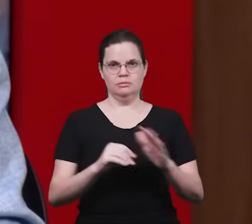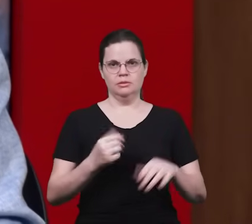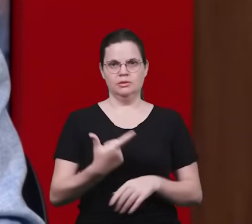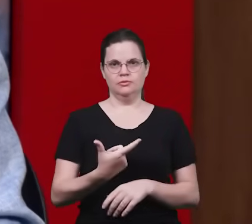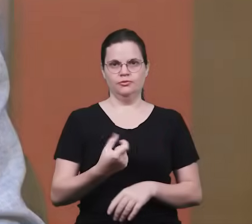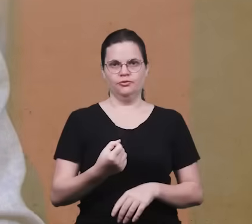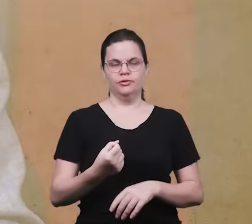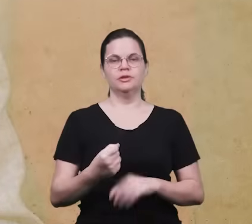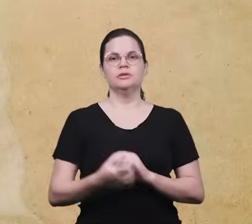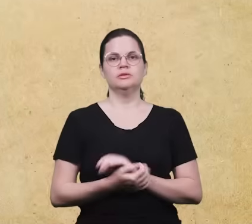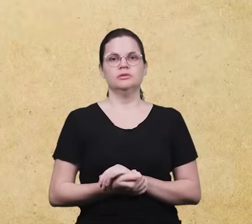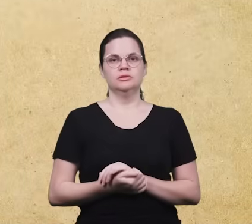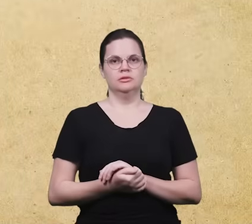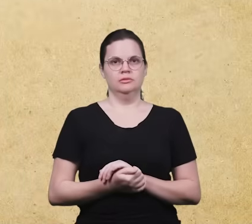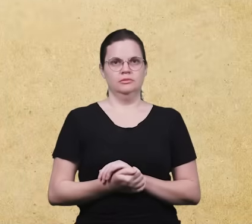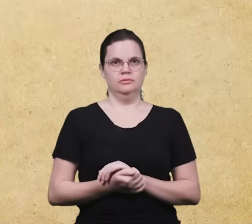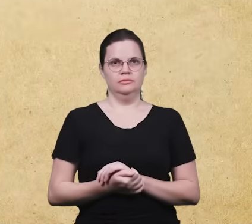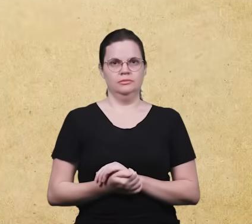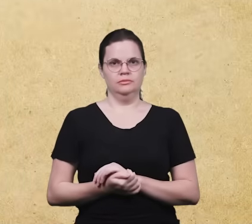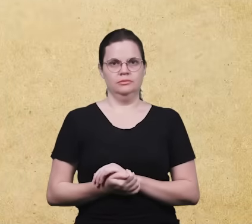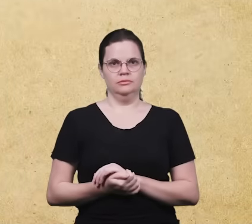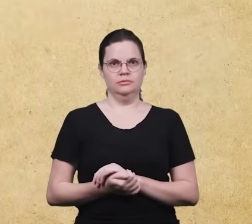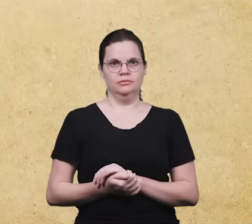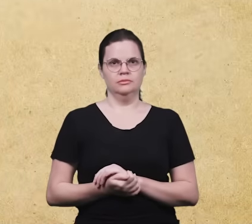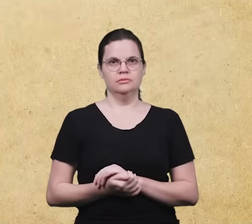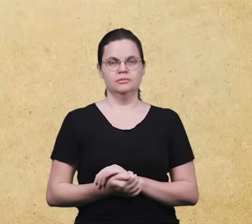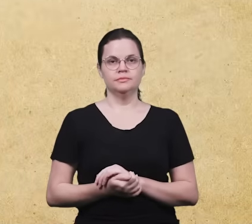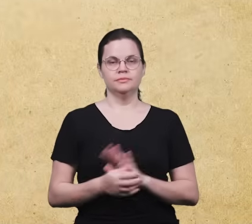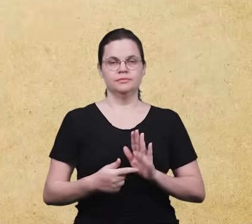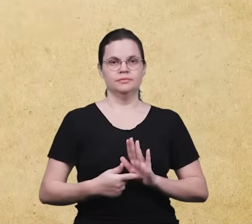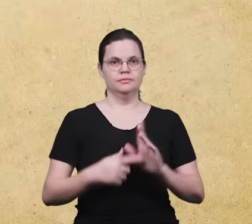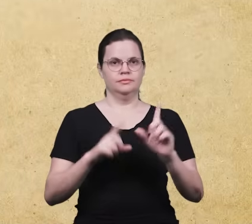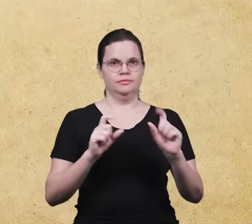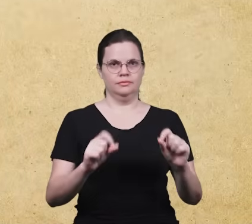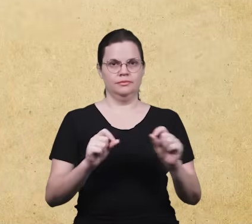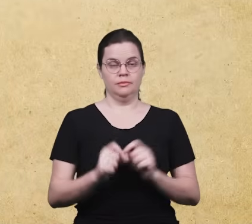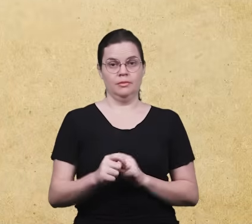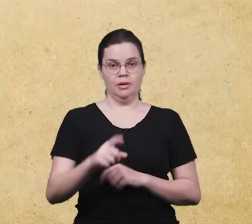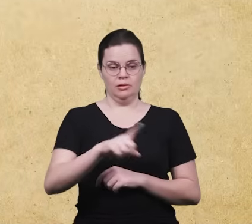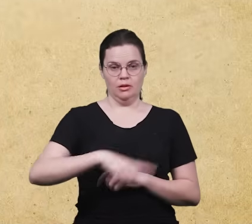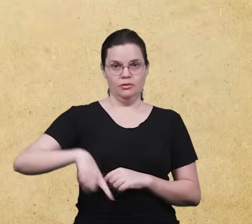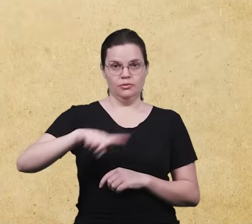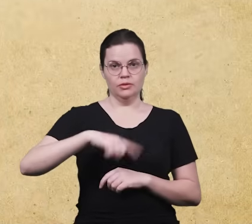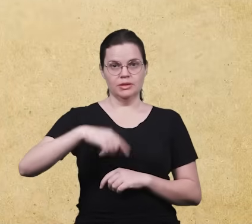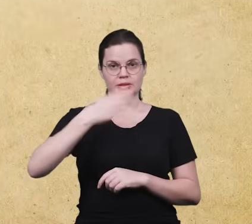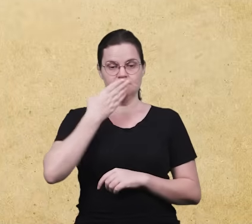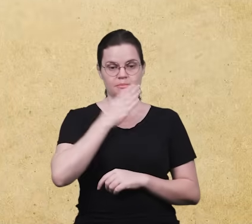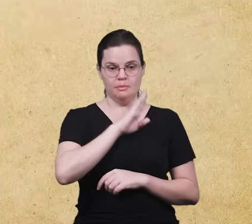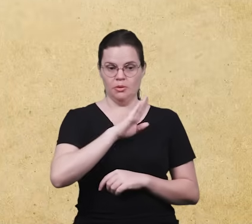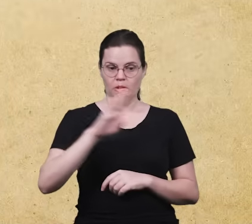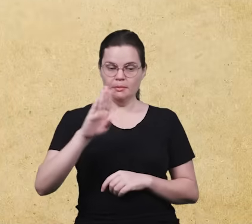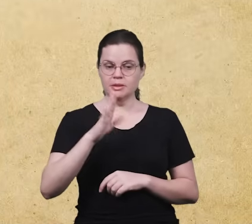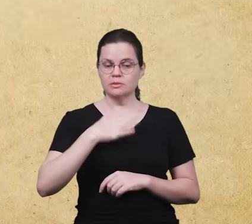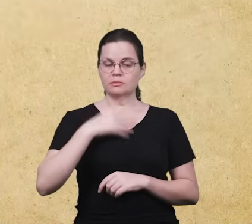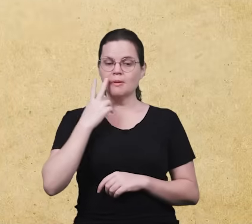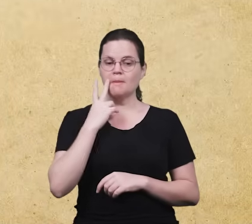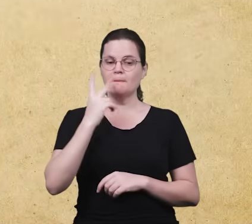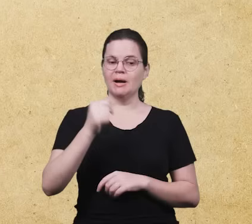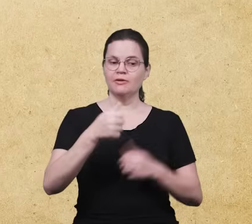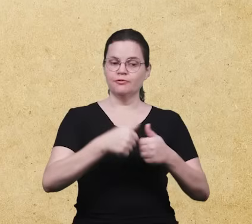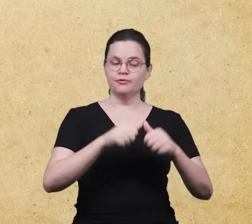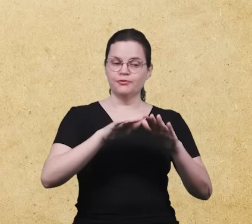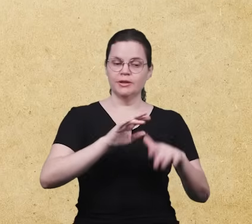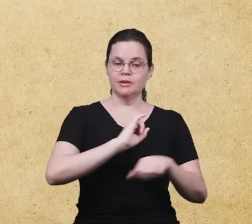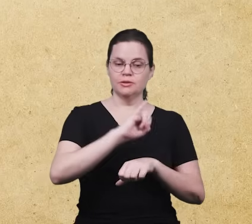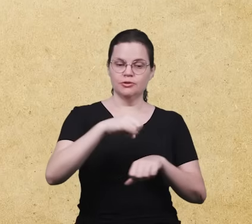24:49, que diz assim: Eis que sobre vós envio a promessa de meu Pai. Ficai, porém, na cidade de Jerusalém, até